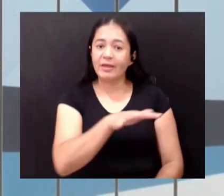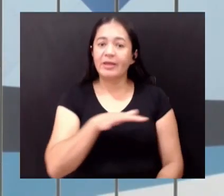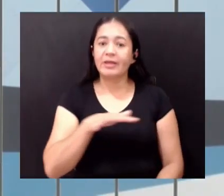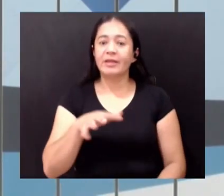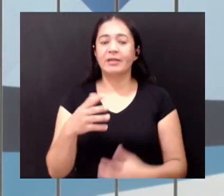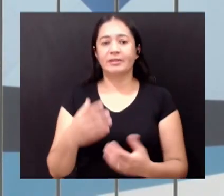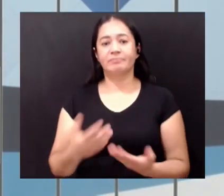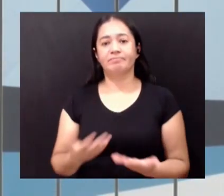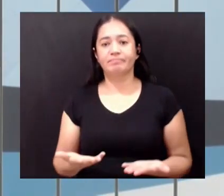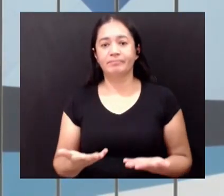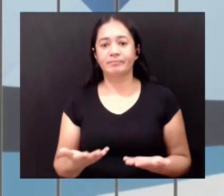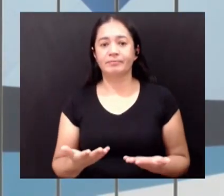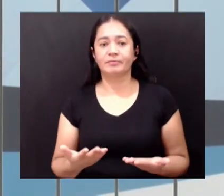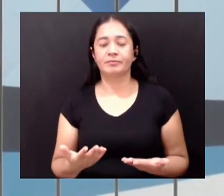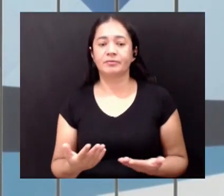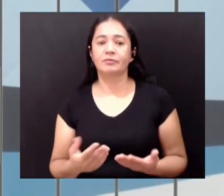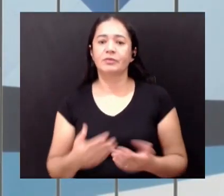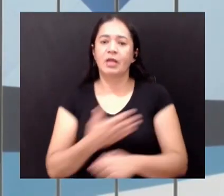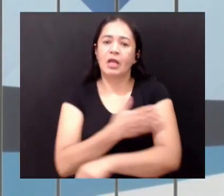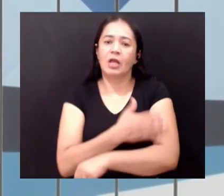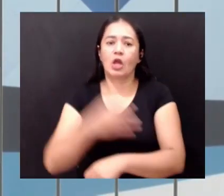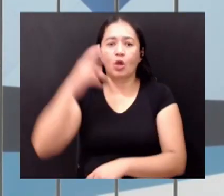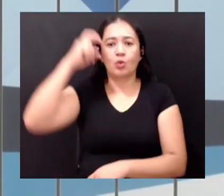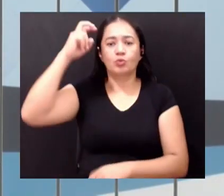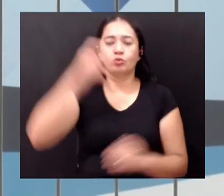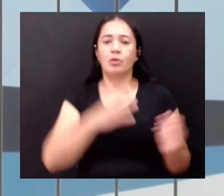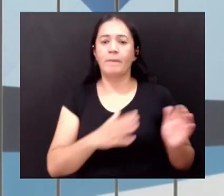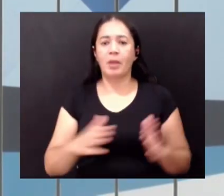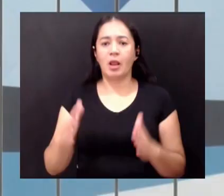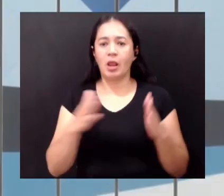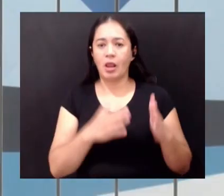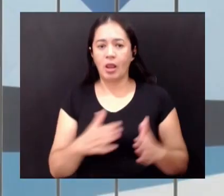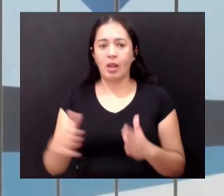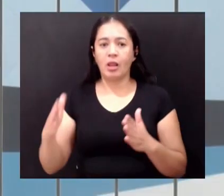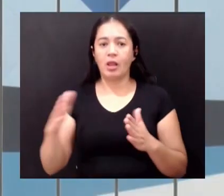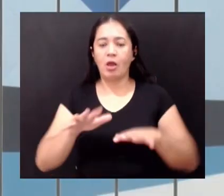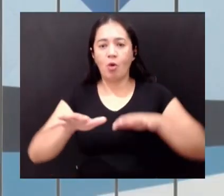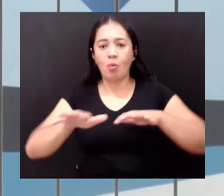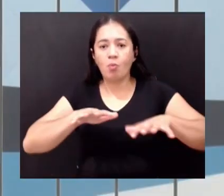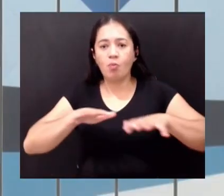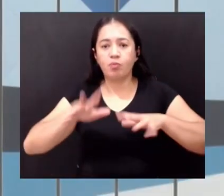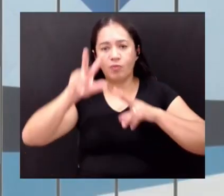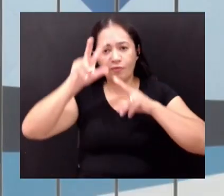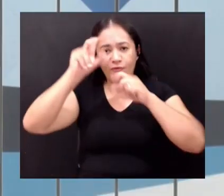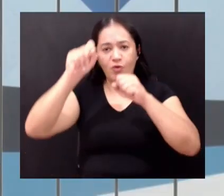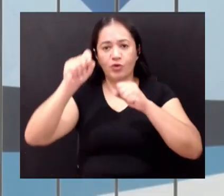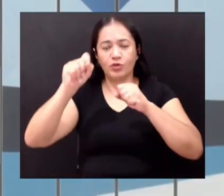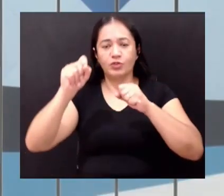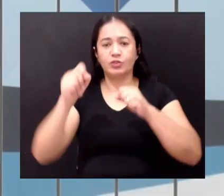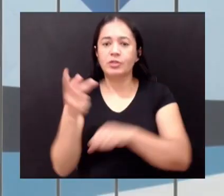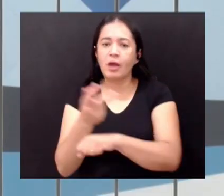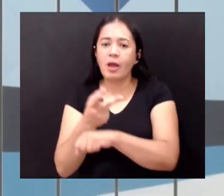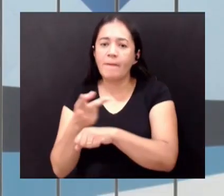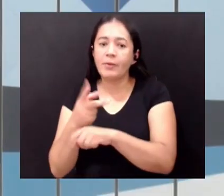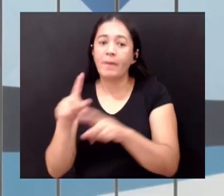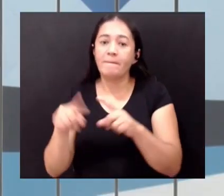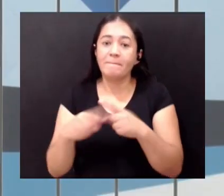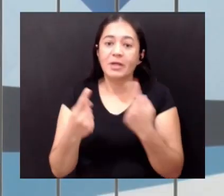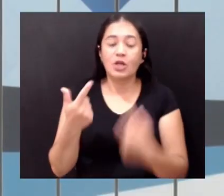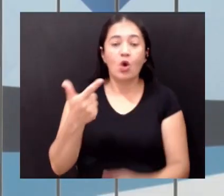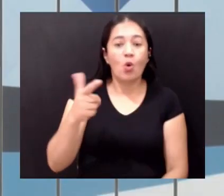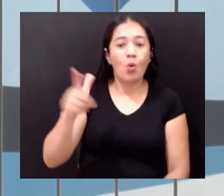Então, a questão de cultura e produtividade ainda é um movimento que fortalece muito essa busca. Mas tem um outro ponto que é muito pouco